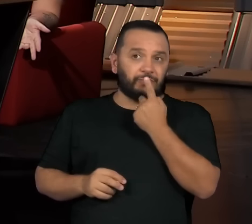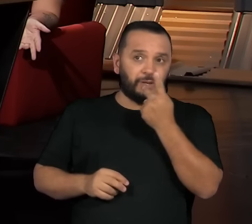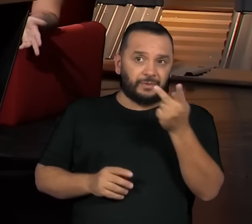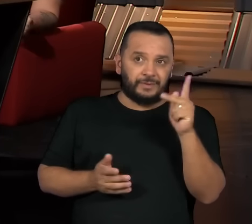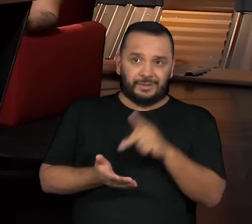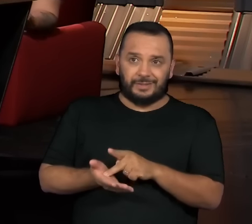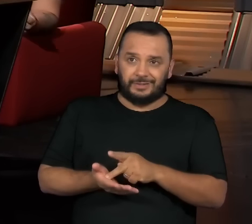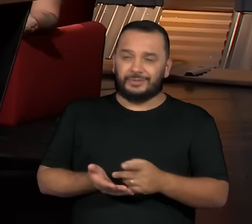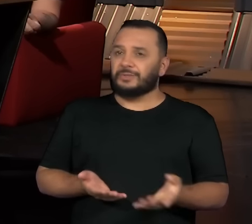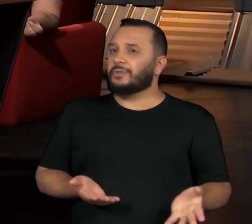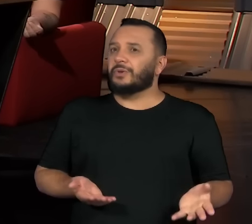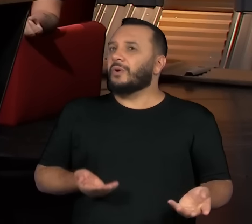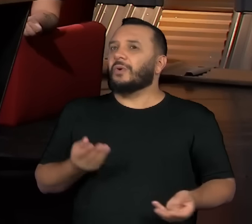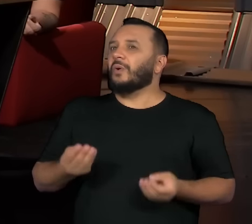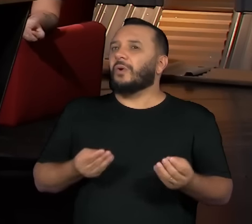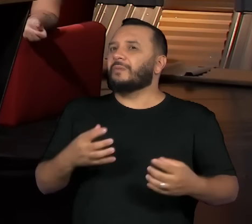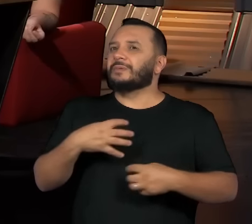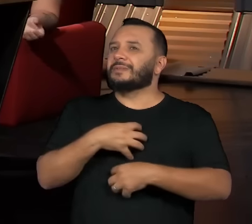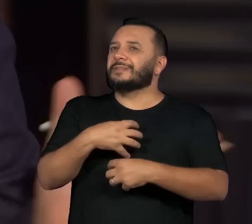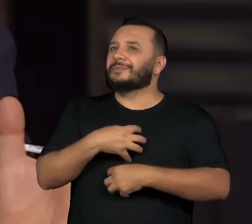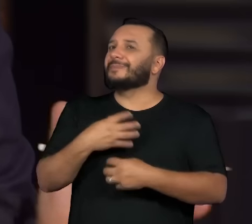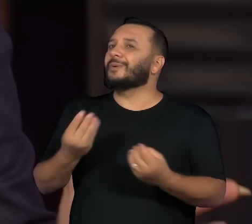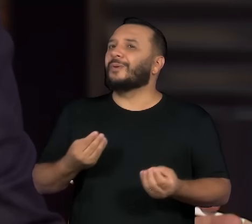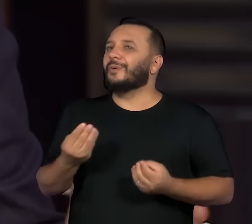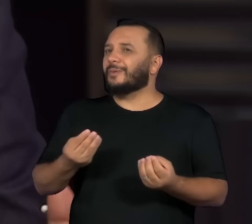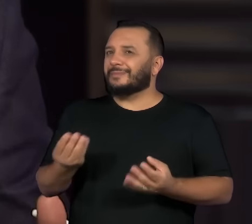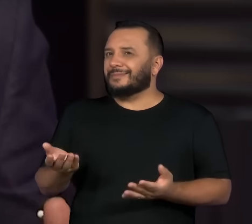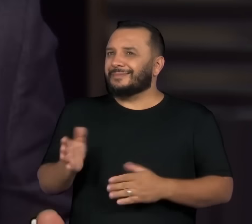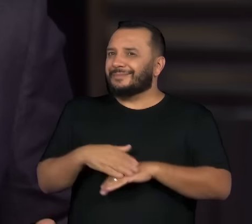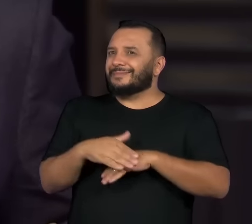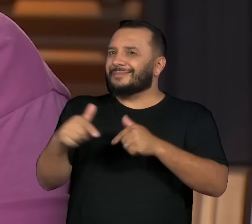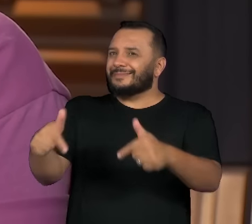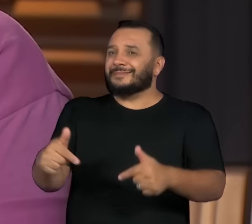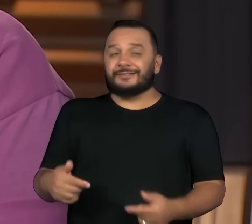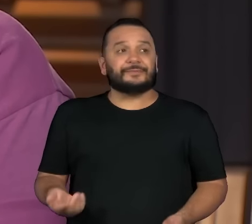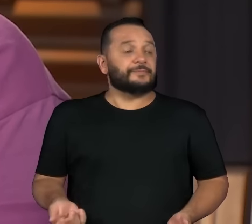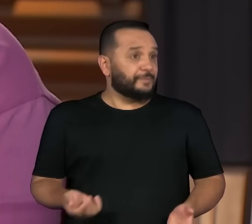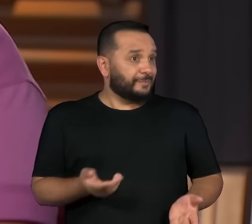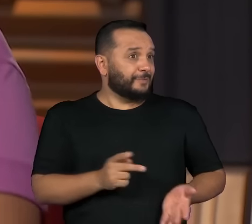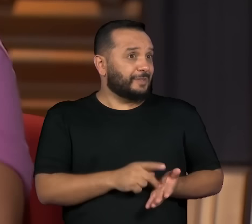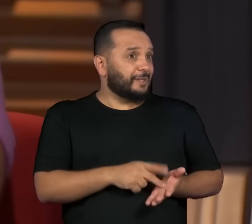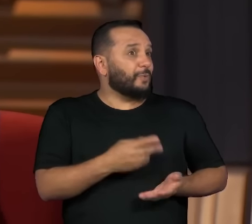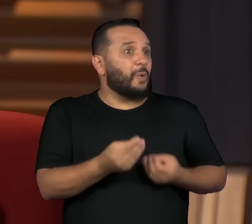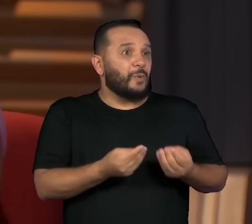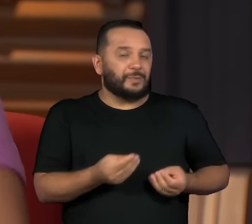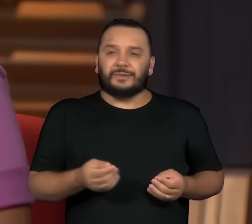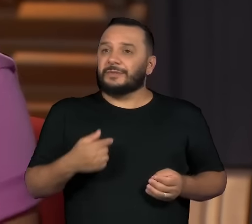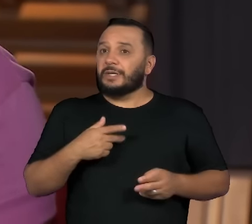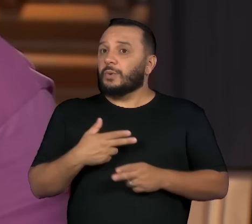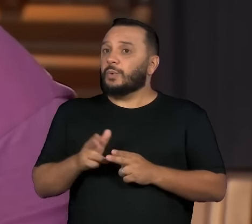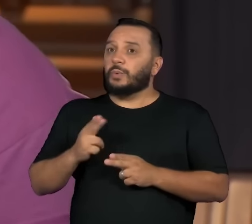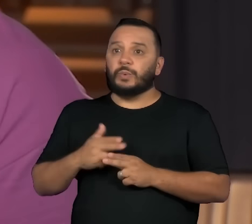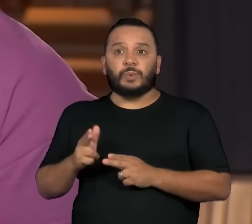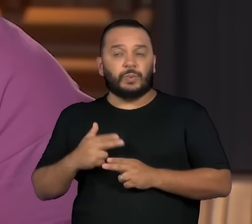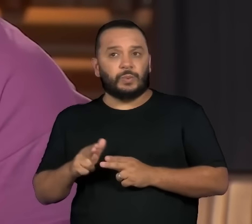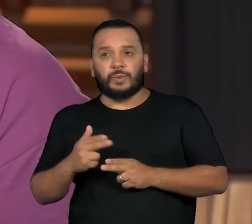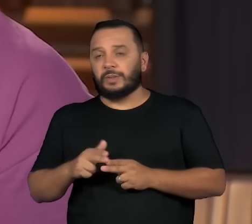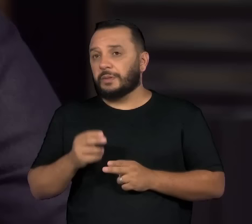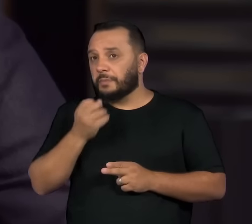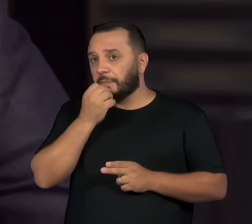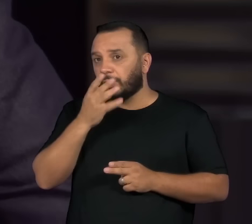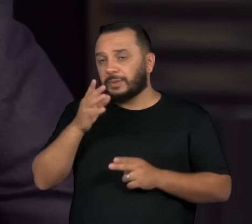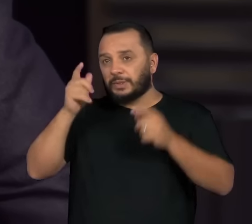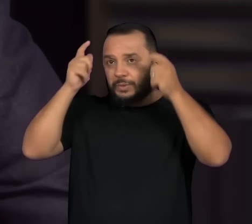isso. Que sentimento Como é que você se vira aí? Exato, aí você vai meio que disfarçando e sendo